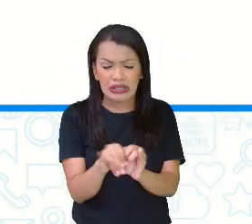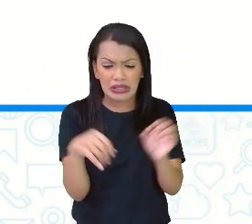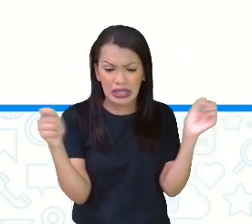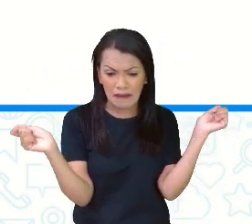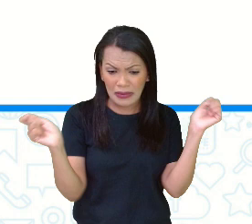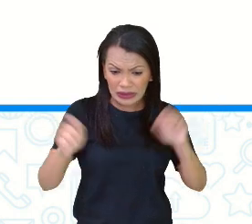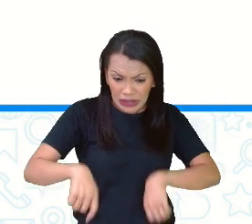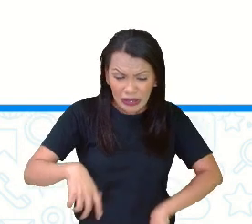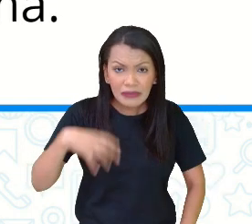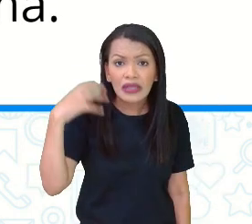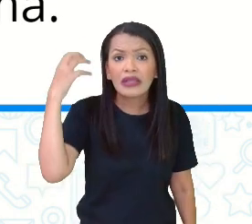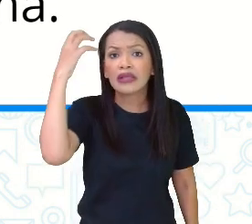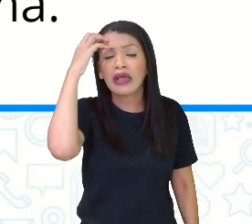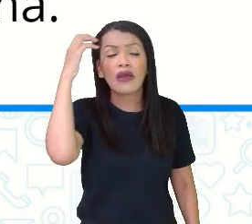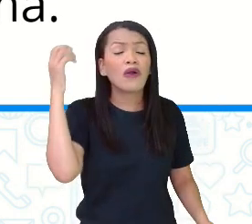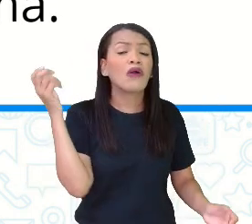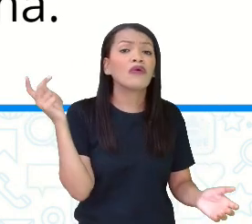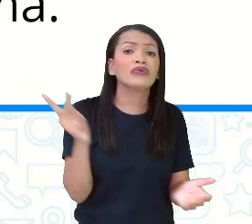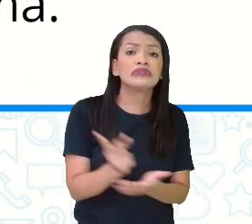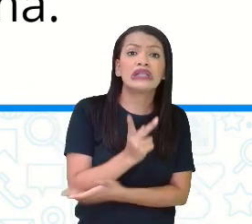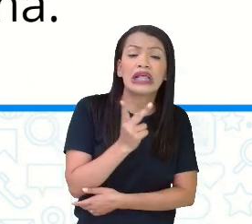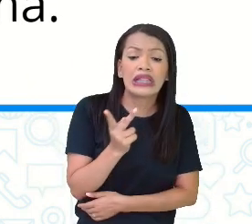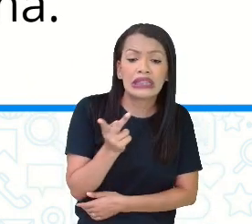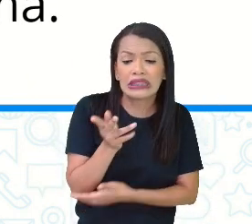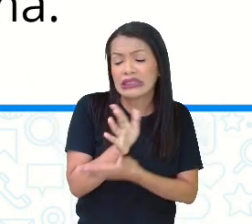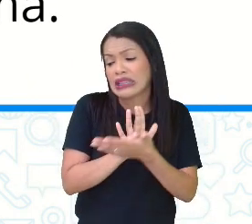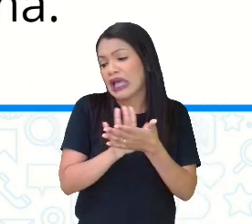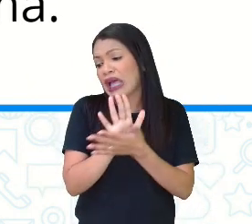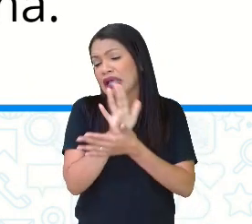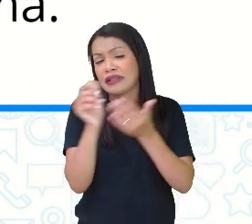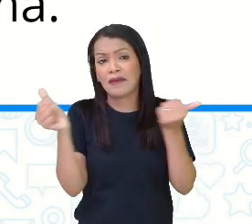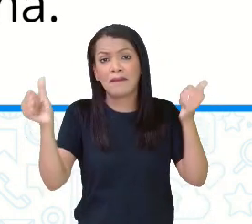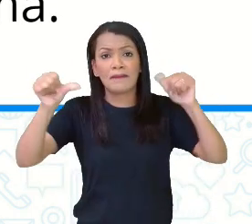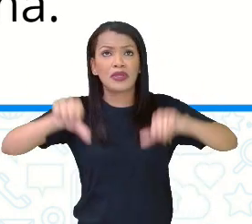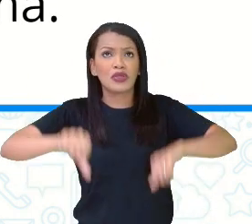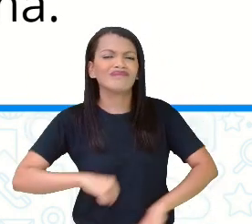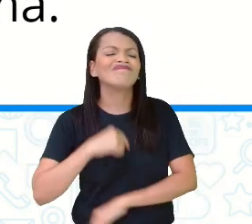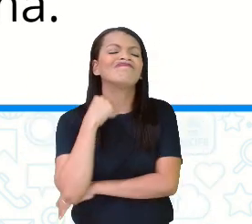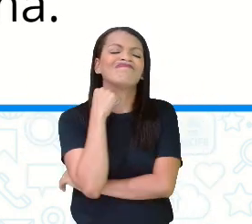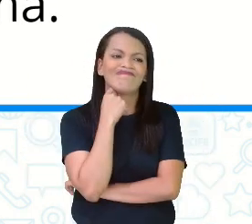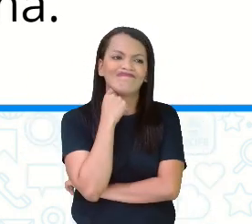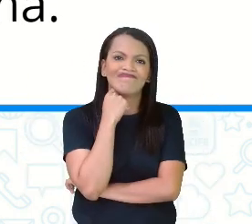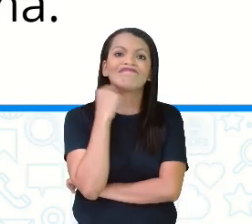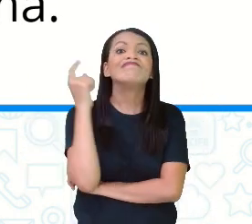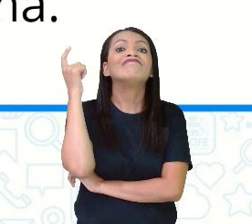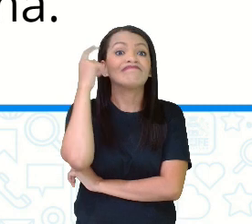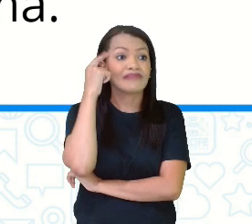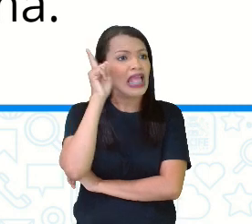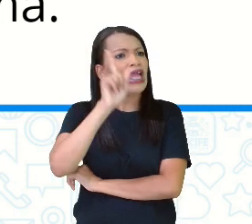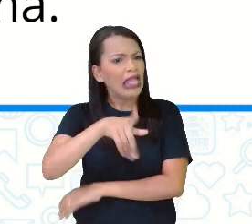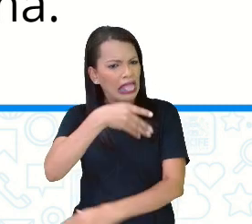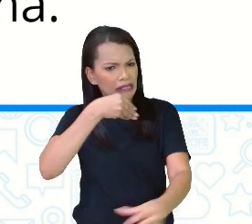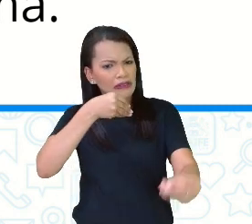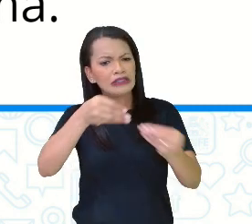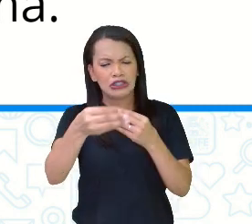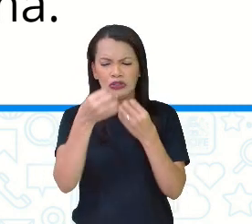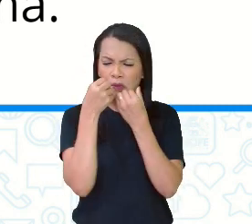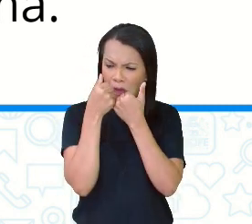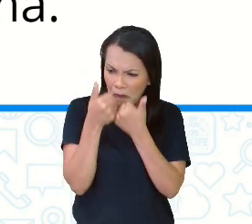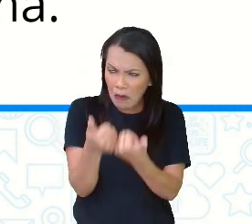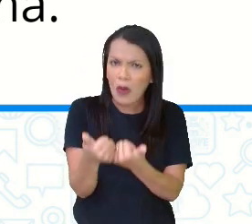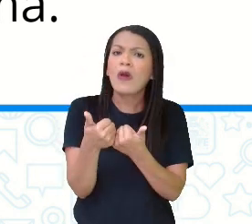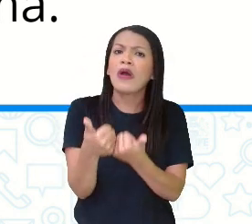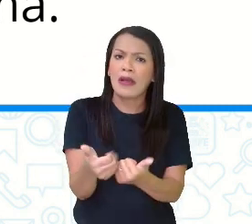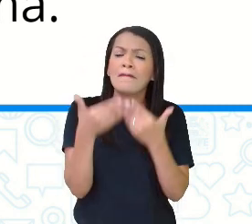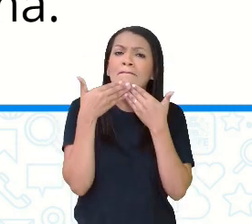não poderia acontecer-me nada pior. E assim pensando exclama, é realmente uma beleza este tecido e merece